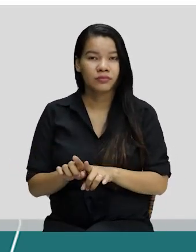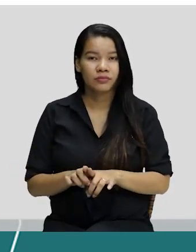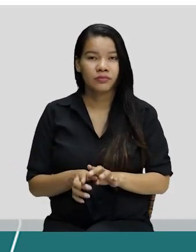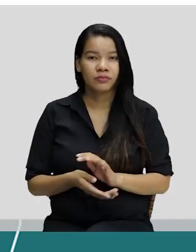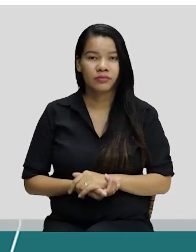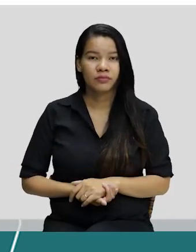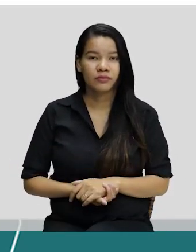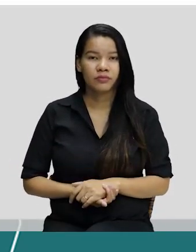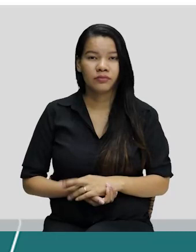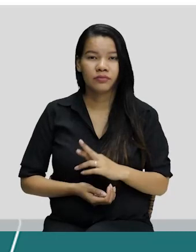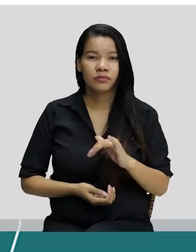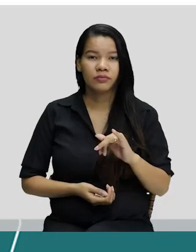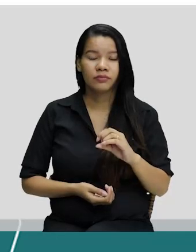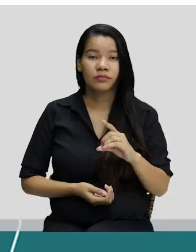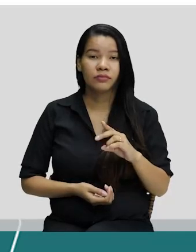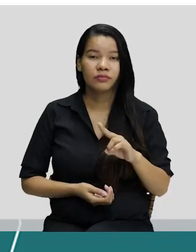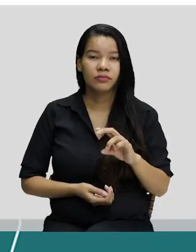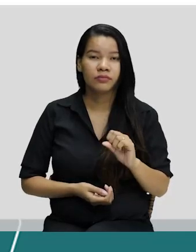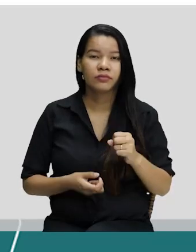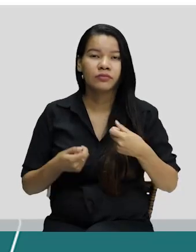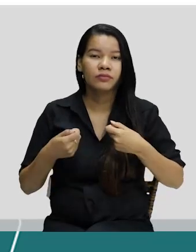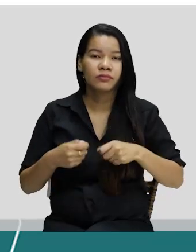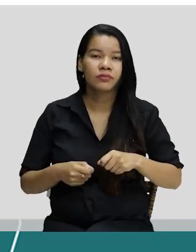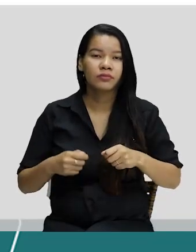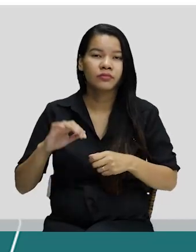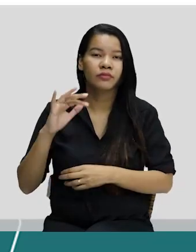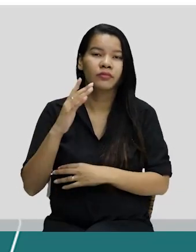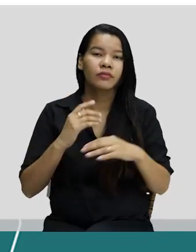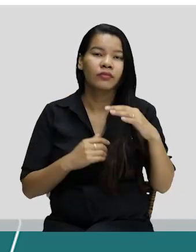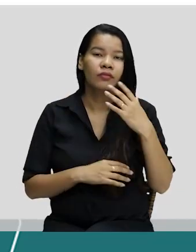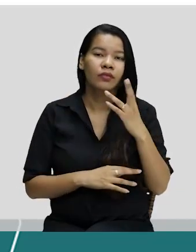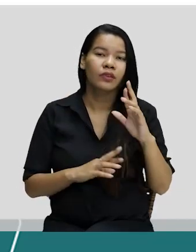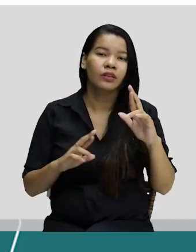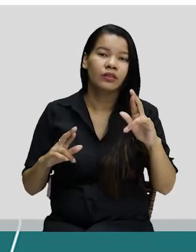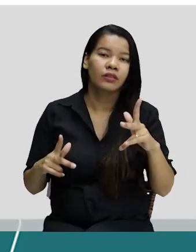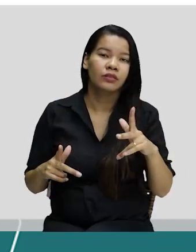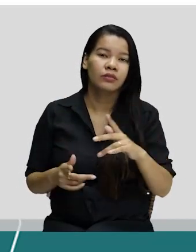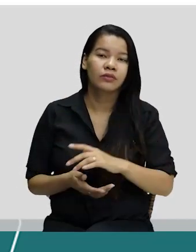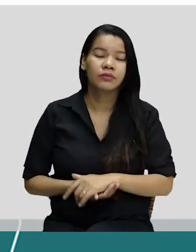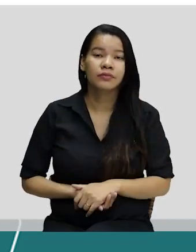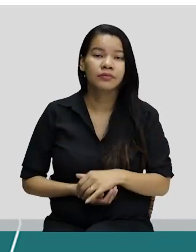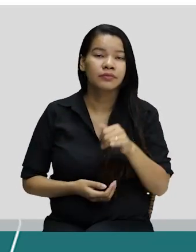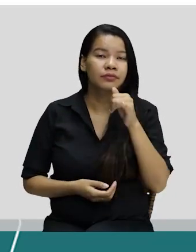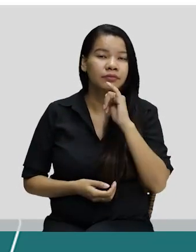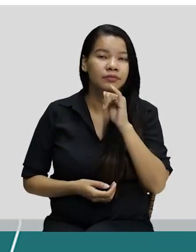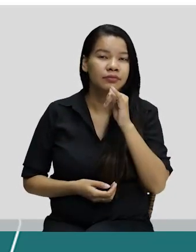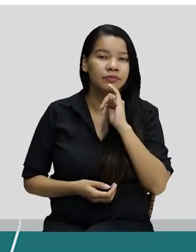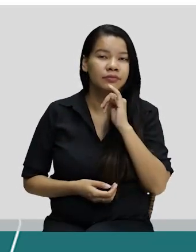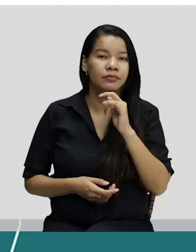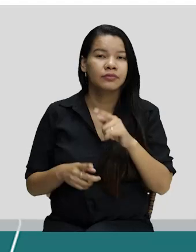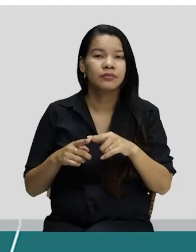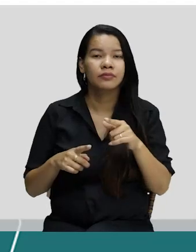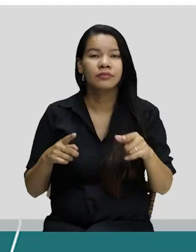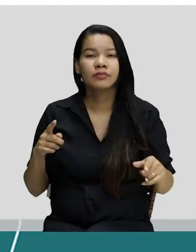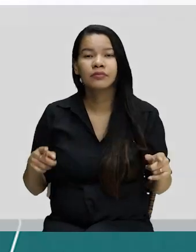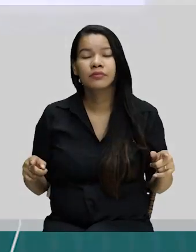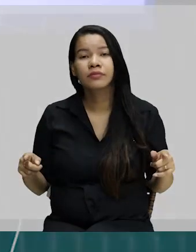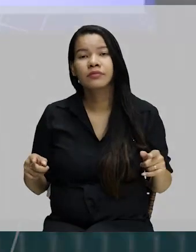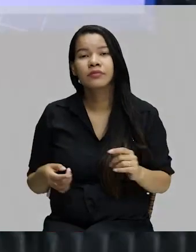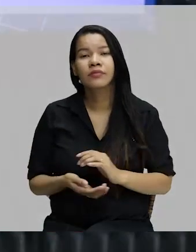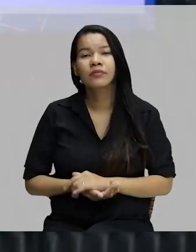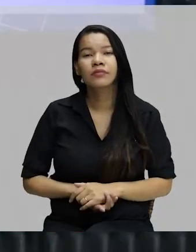Os resíduos podem ser de natureza muito diferente. Nós temos substâncias sólidas, por exemplo, as varetas dos combustíveis dos